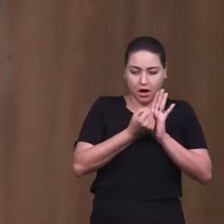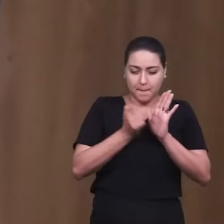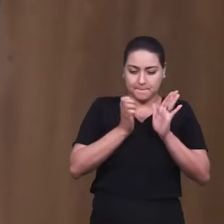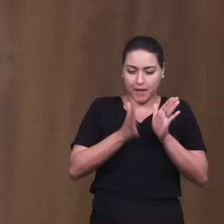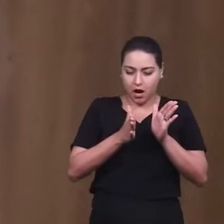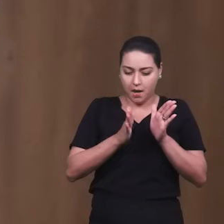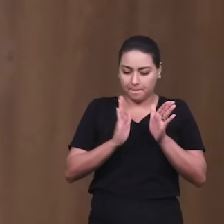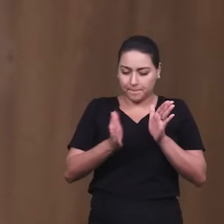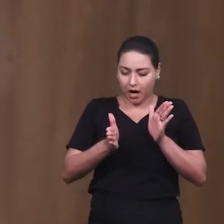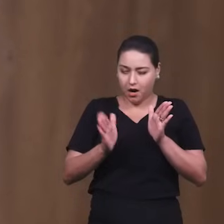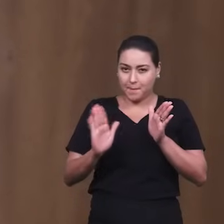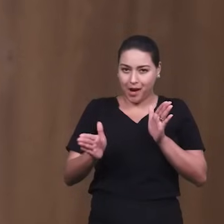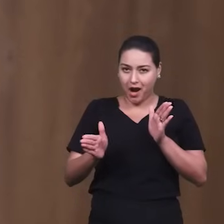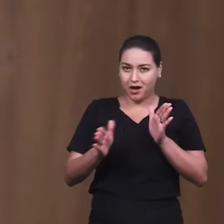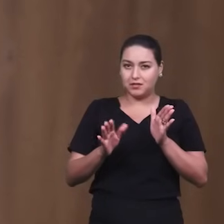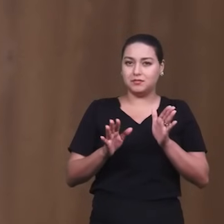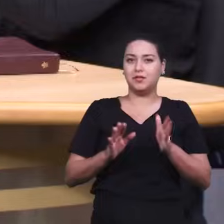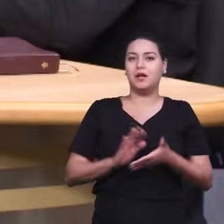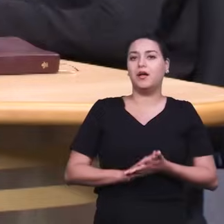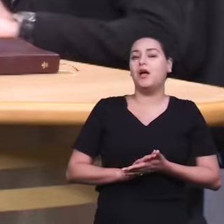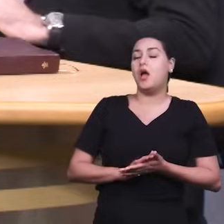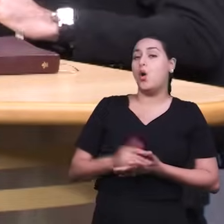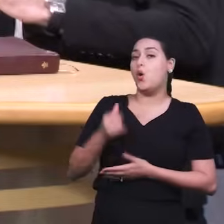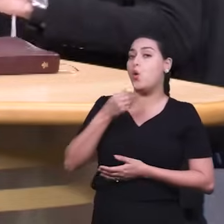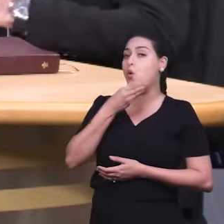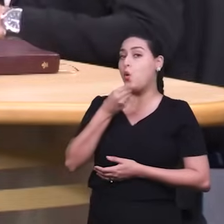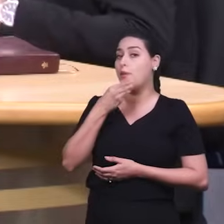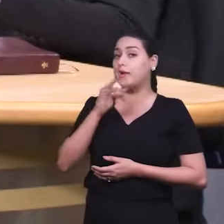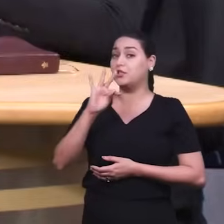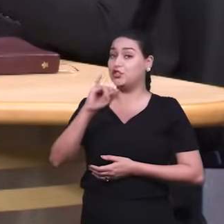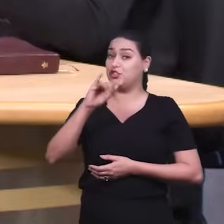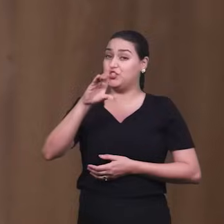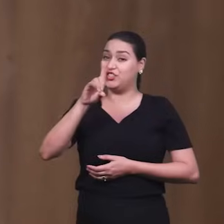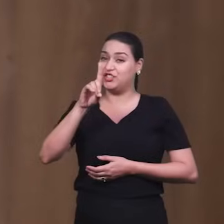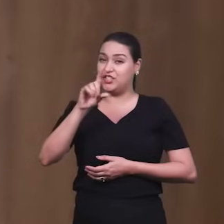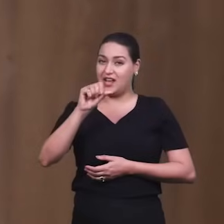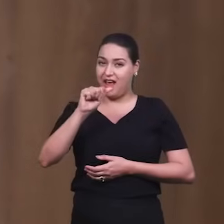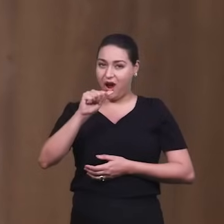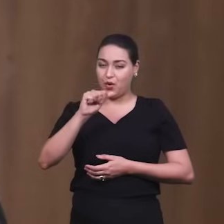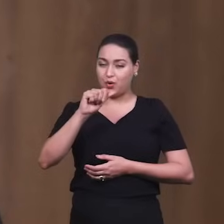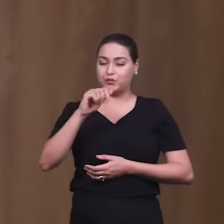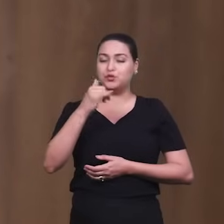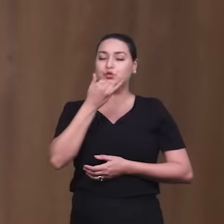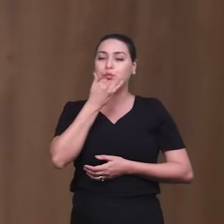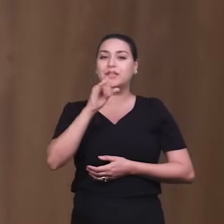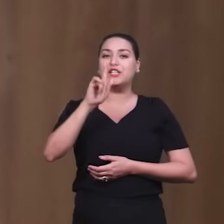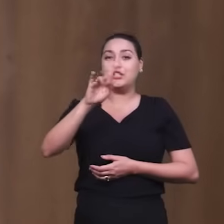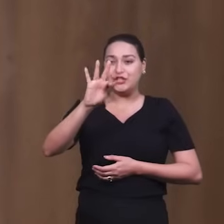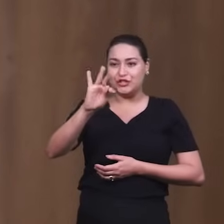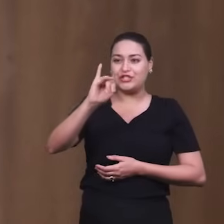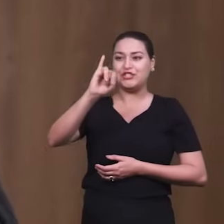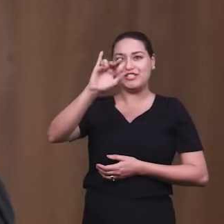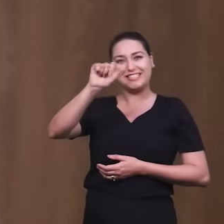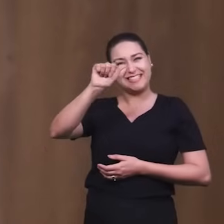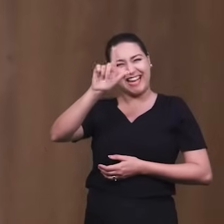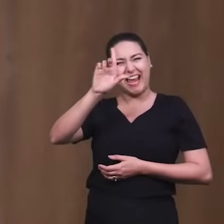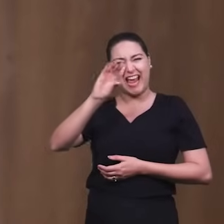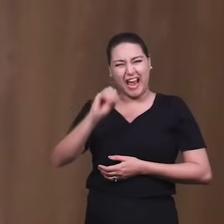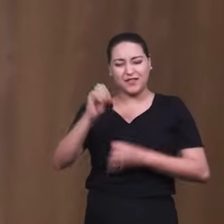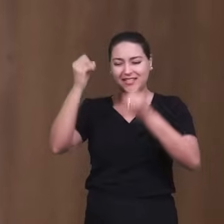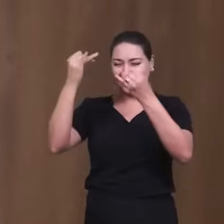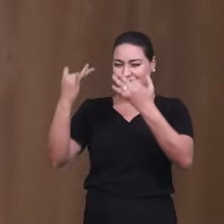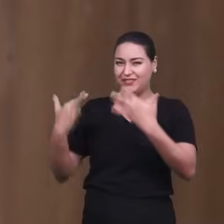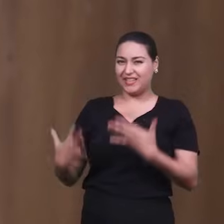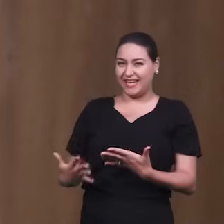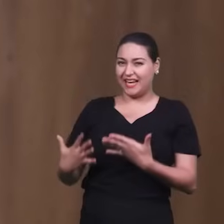vai fazendo as suas marcações. Eu gostaria que o nosso irmão, o Tiago, o doutor Tiago, ele pudesse trazer para nós